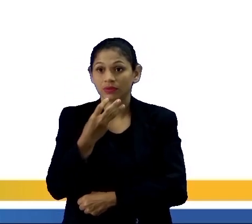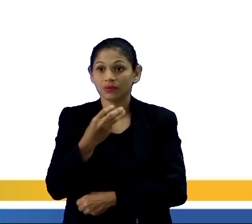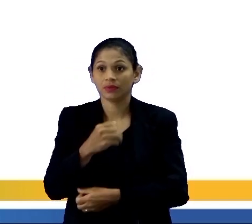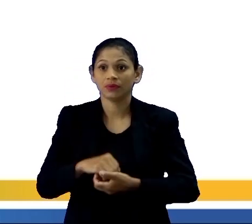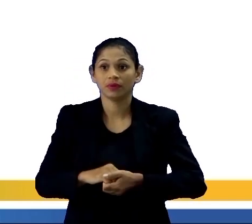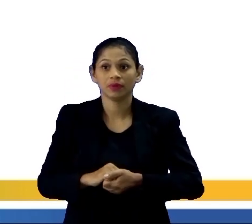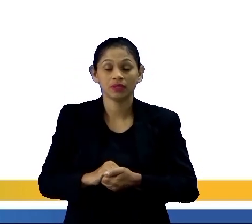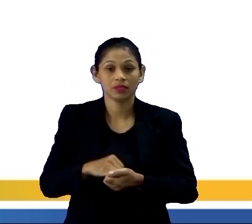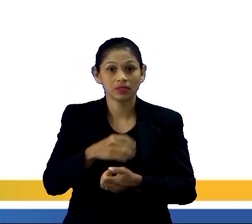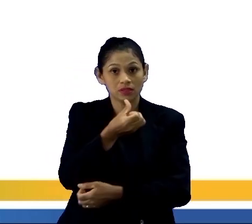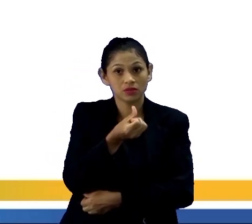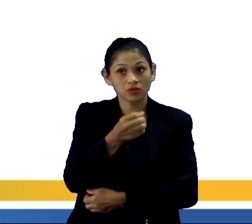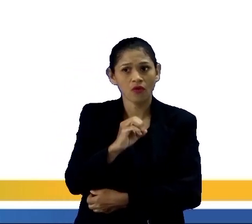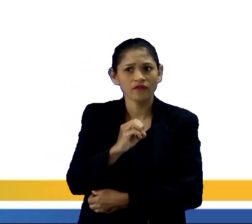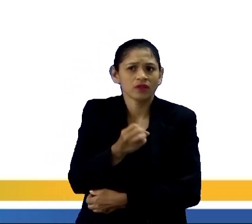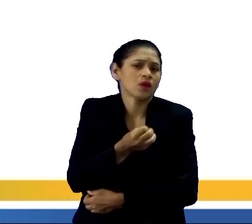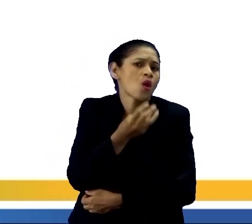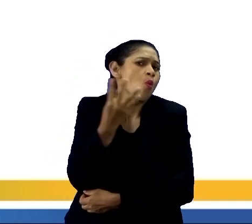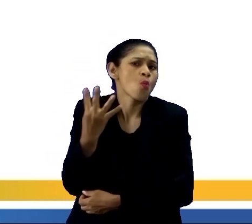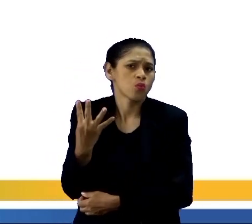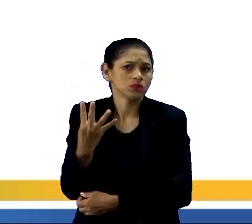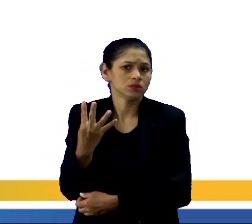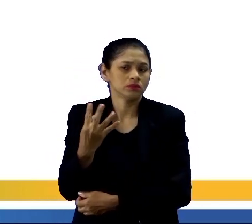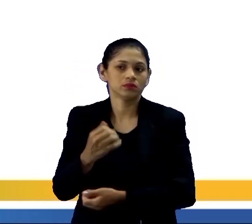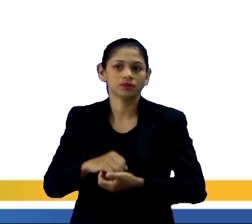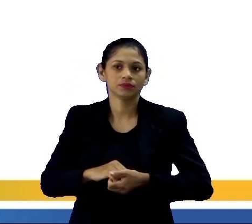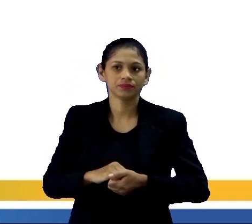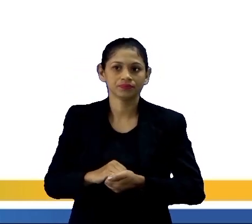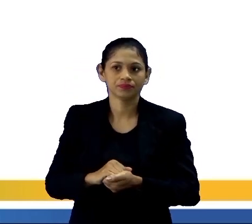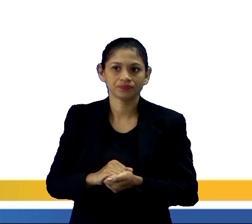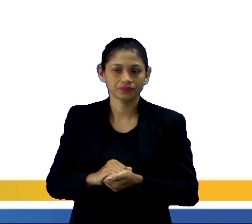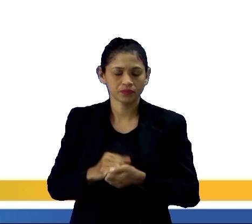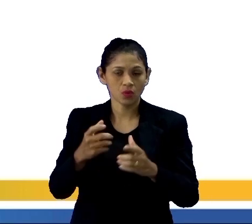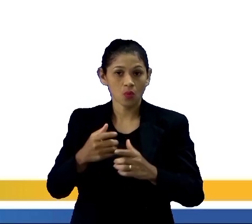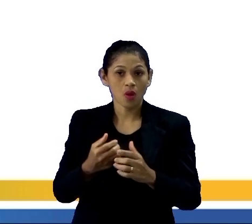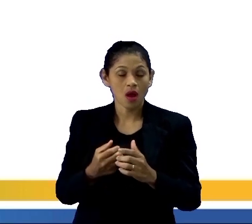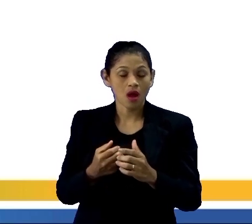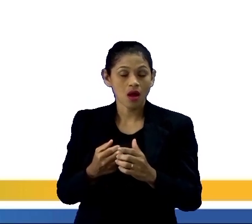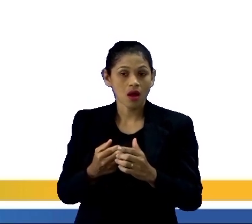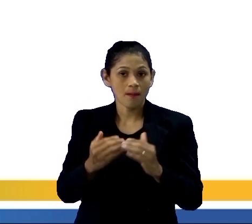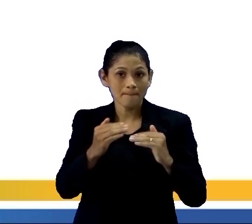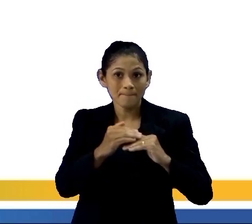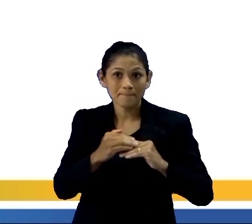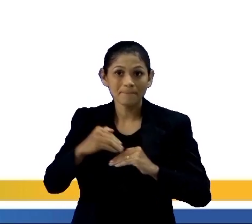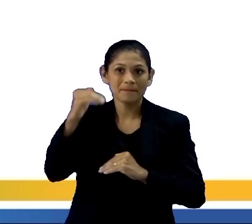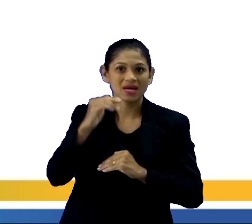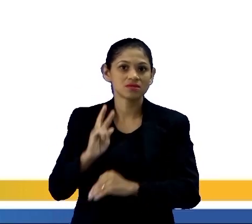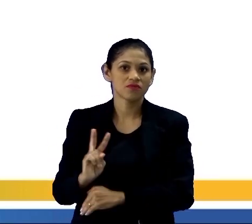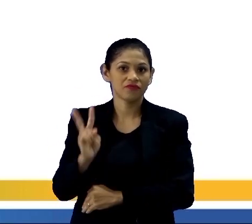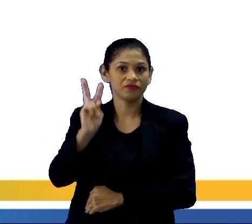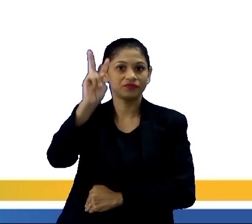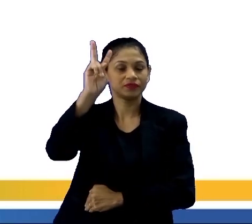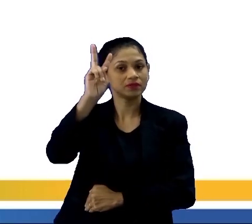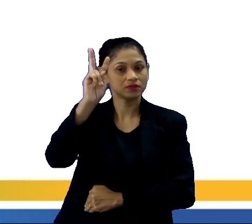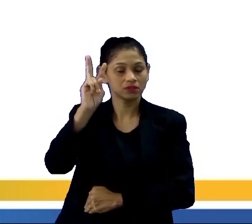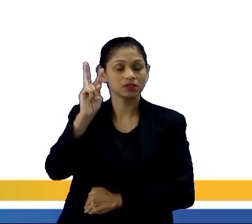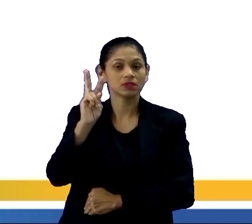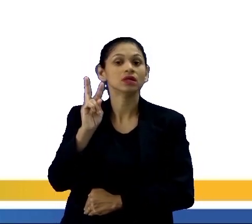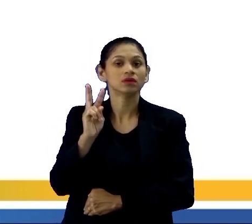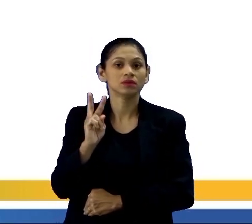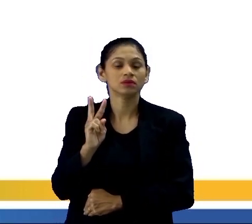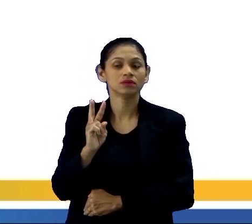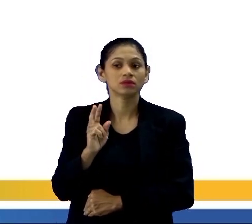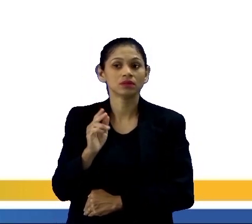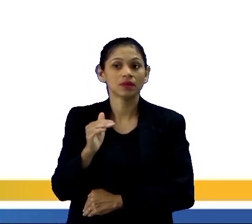são inversamente proporcionais, pois, aumentando a velocidade, gastaremos menos tempo em um mesmo